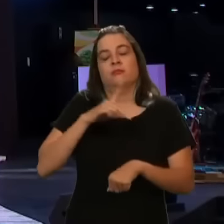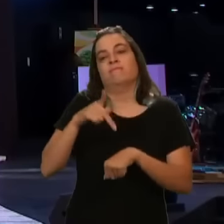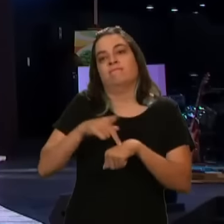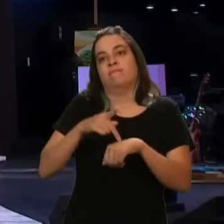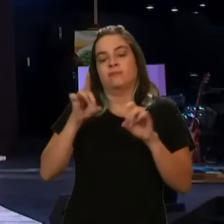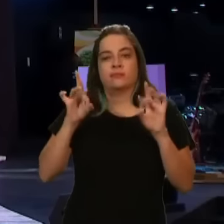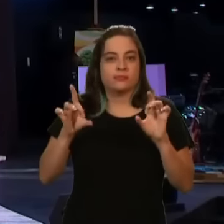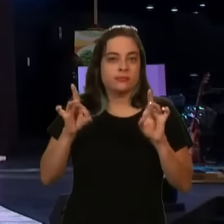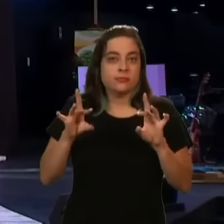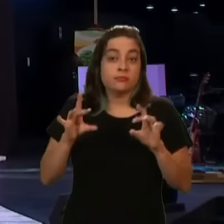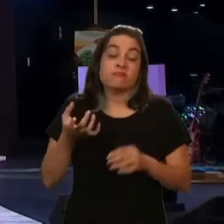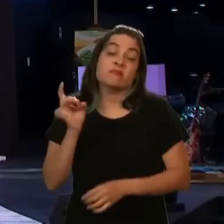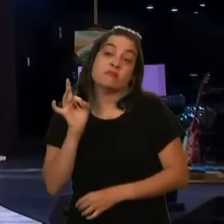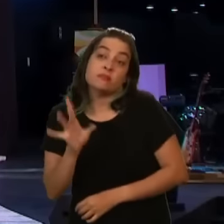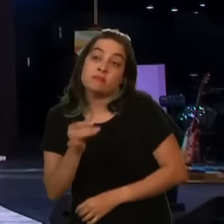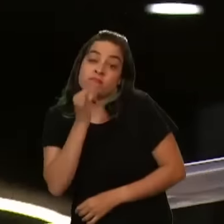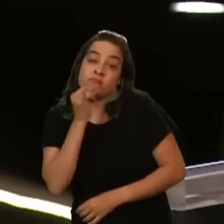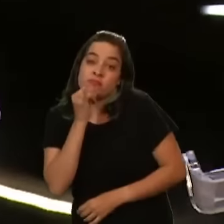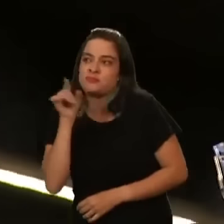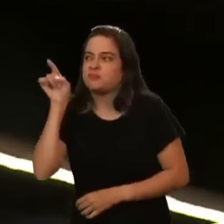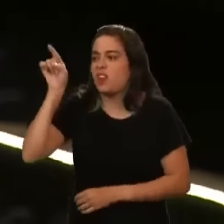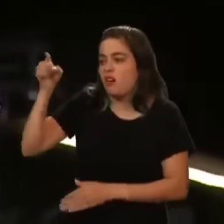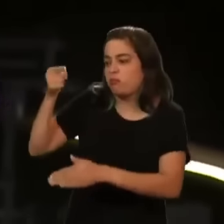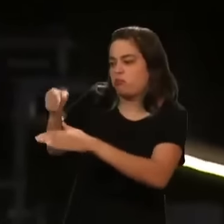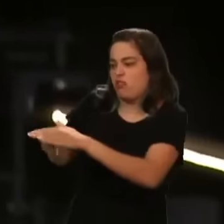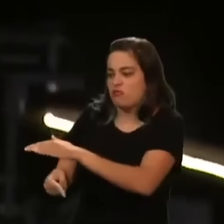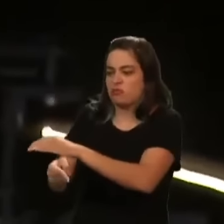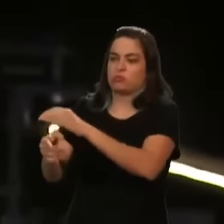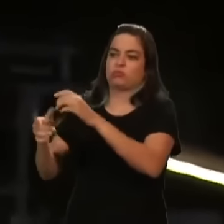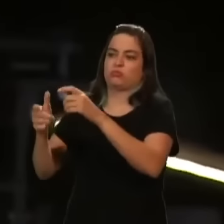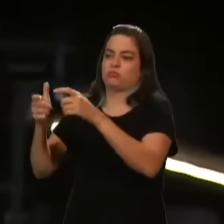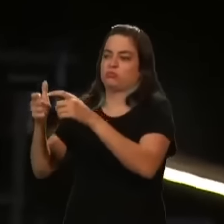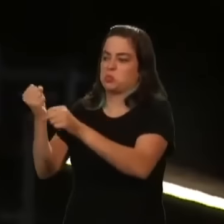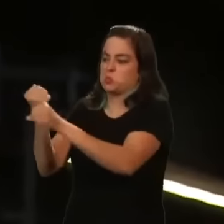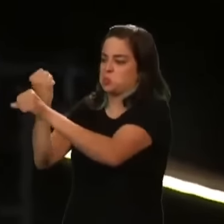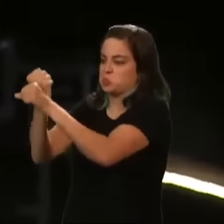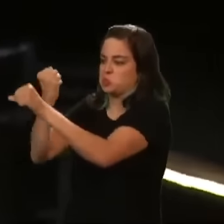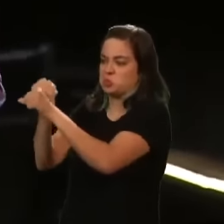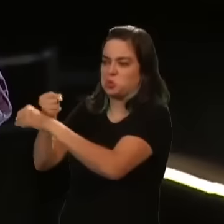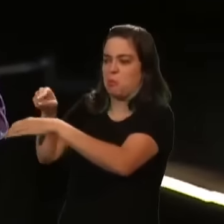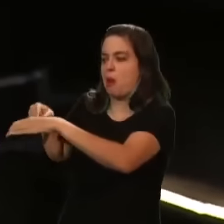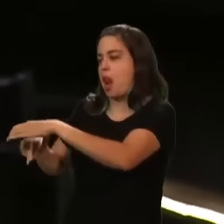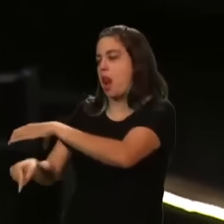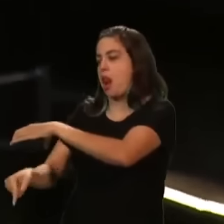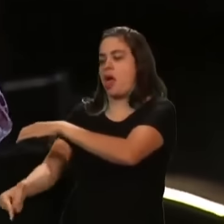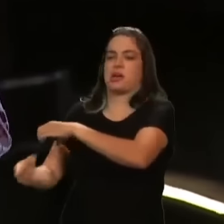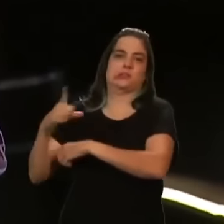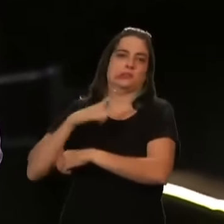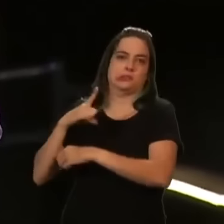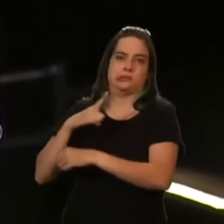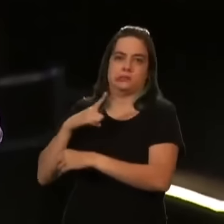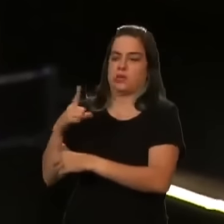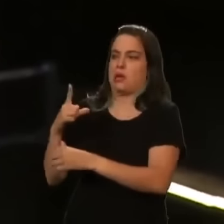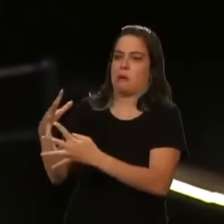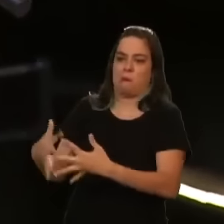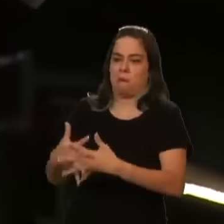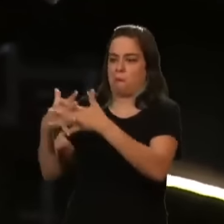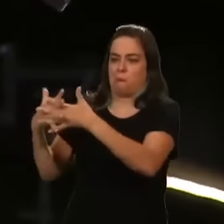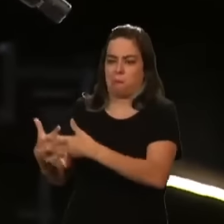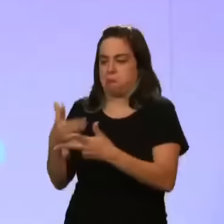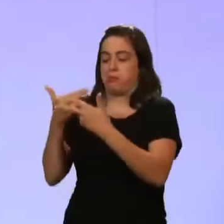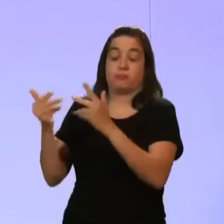Elas não estão só naquela mina, né, construída numa jazida, com aquele buraco enorme, cheio de tratores, cheio de